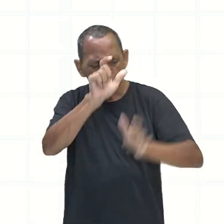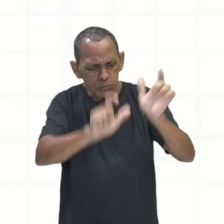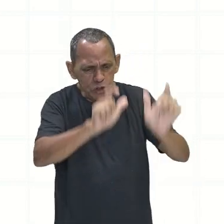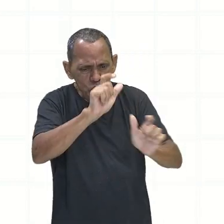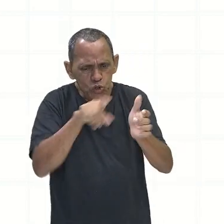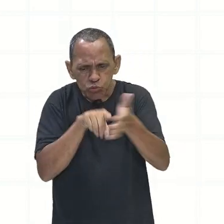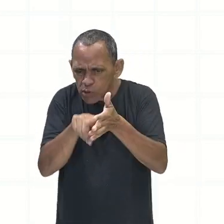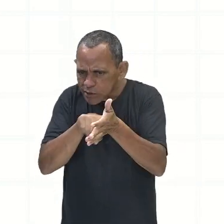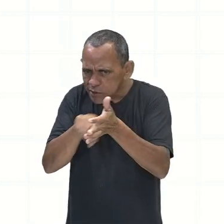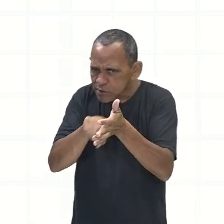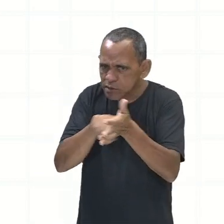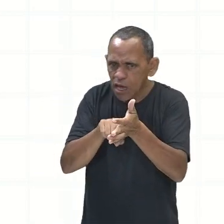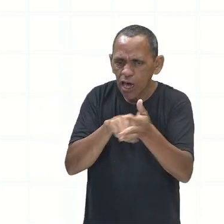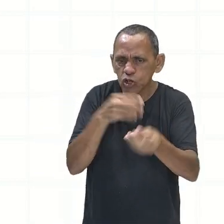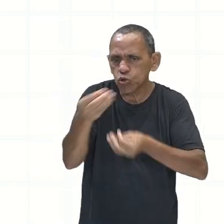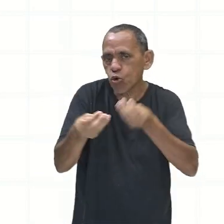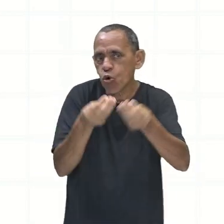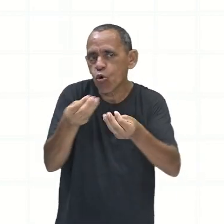para